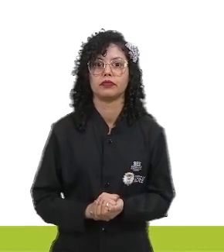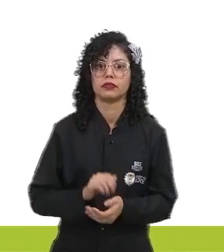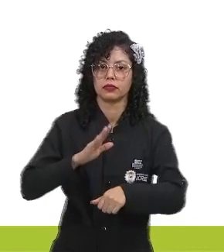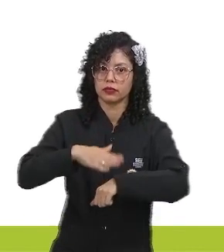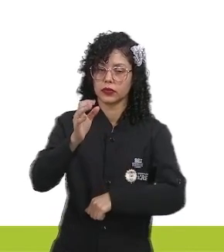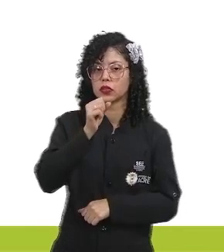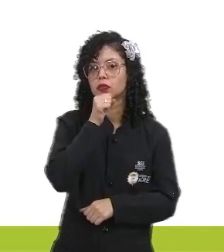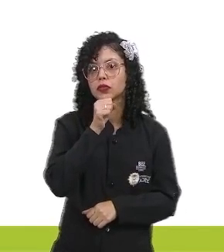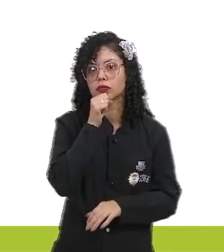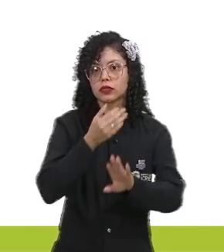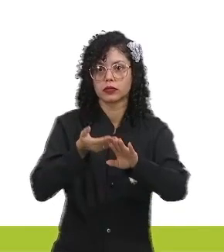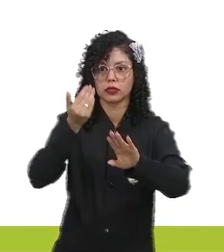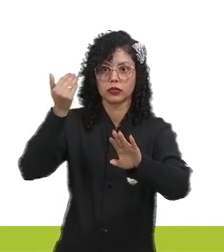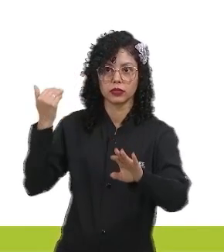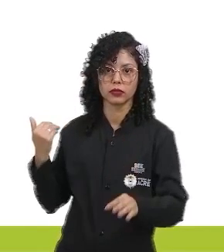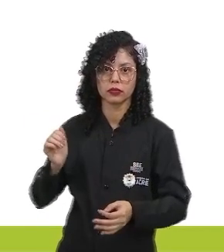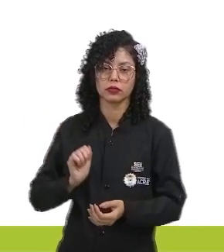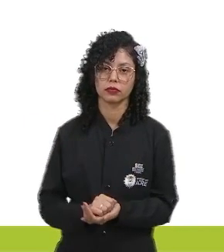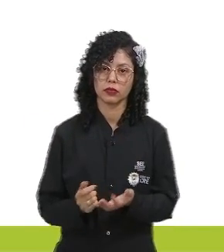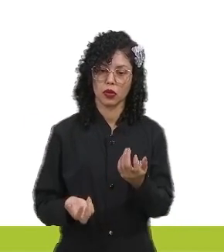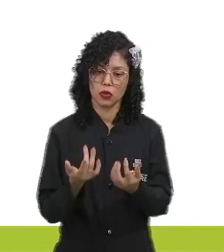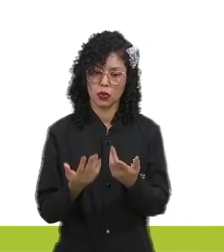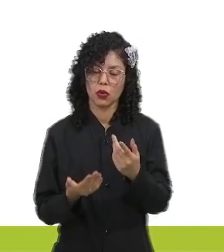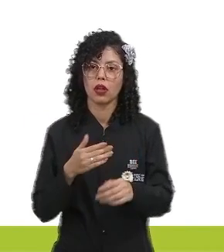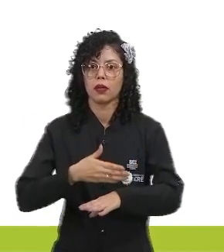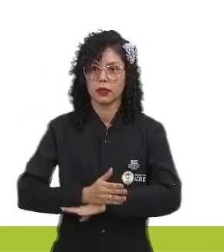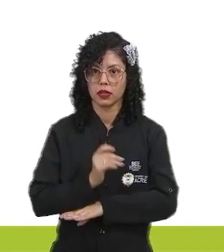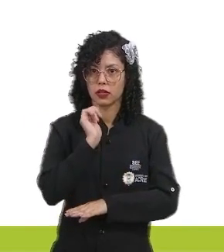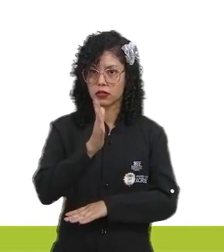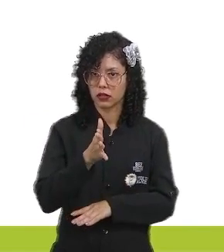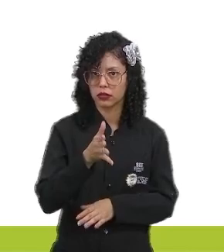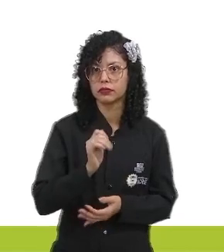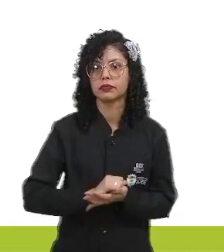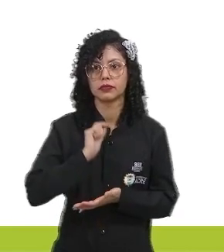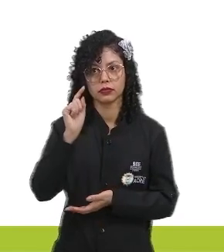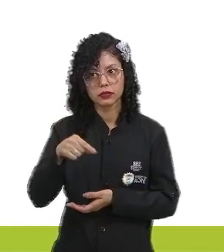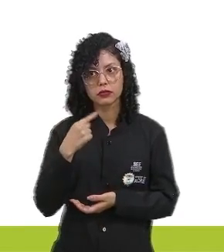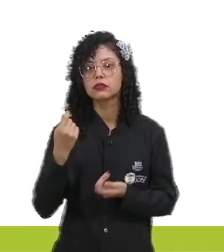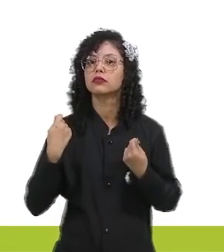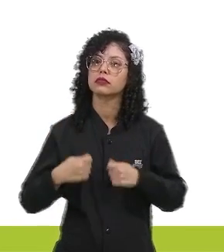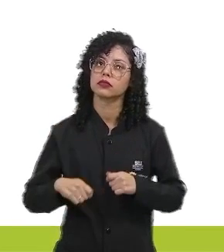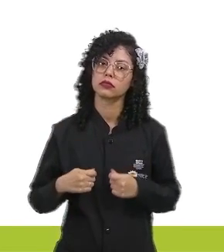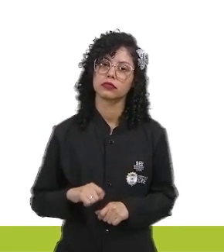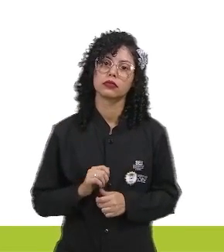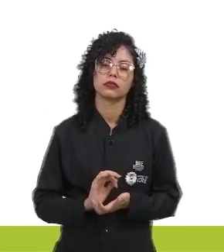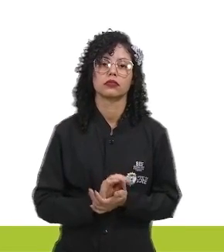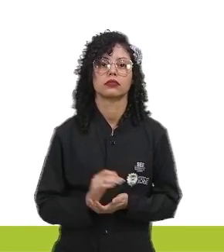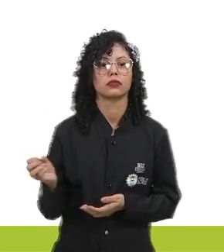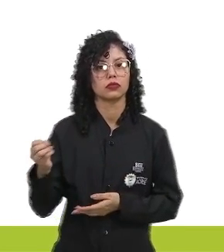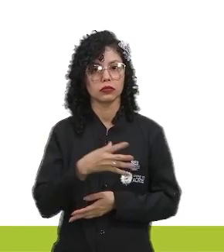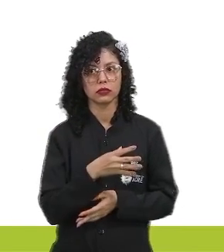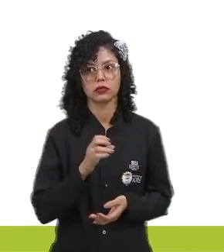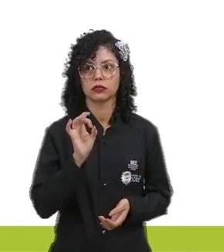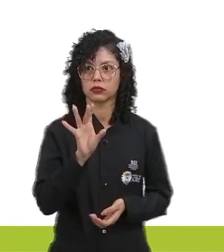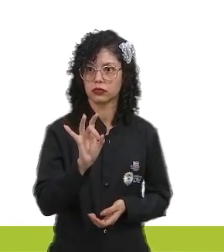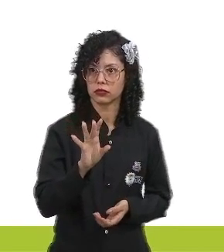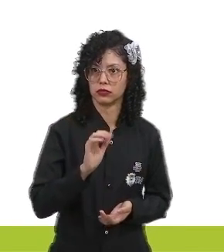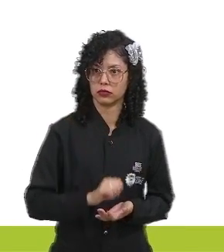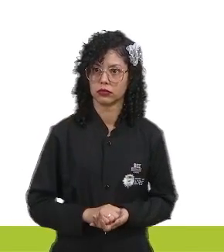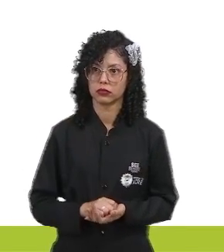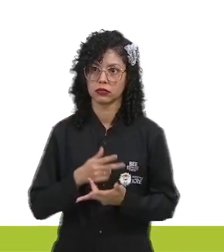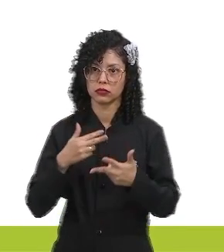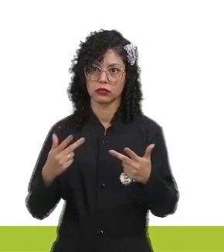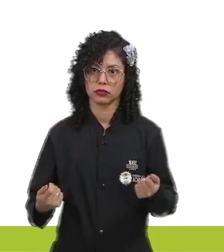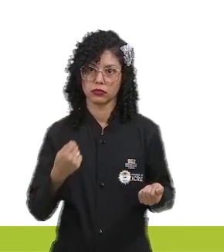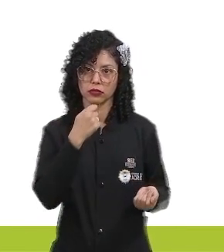mais velhos, né, os mais antigos, os grãos mais passados, e depois, se necessário, queimariam os grãos mais novos. Só que aí, né, as